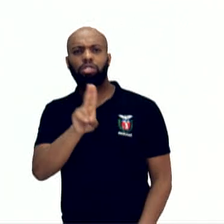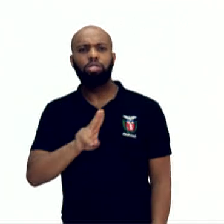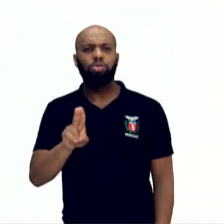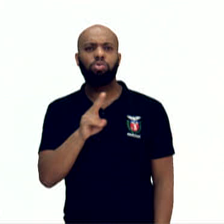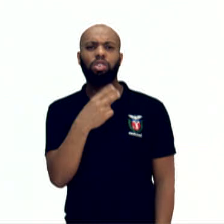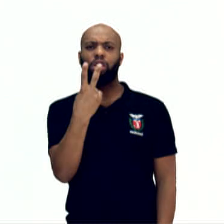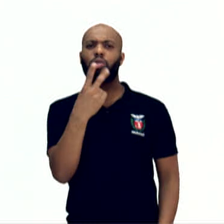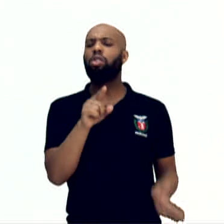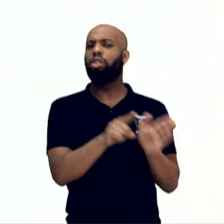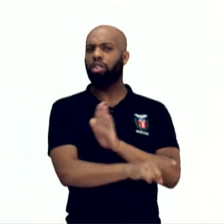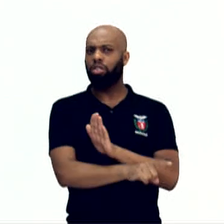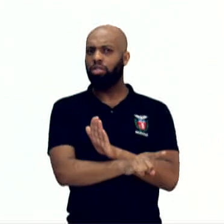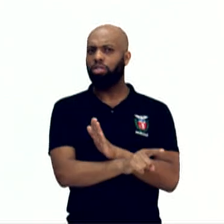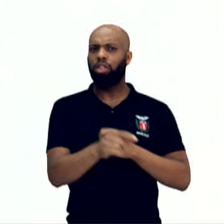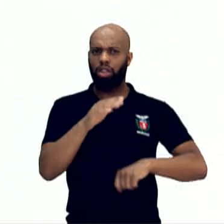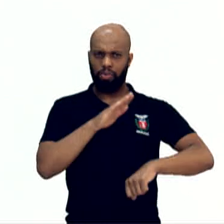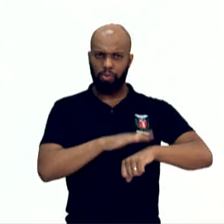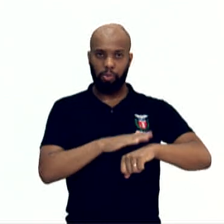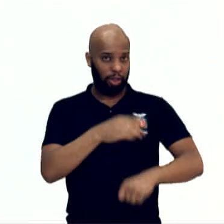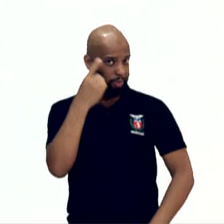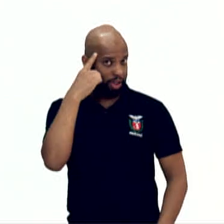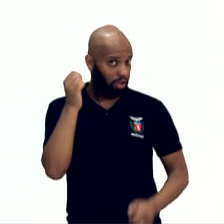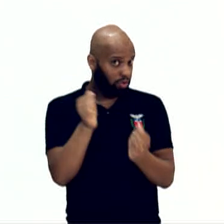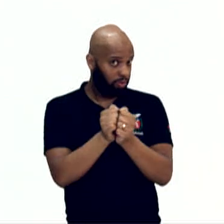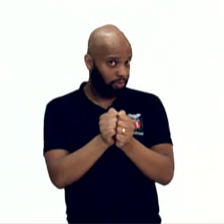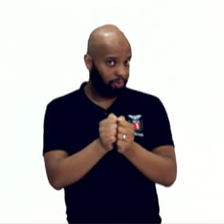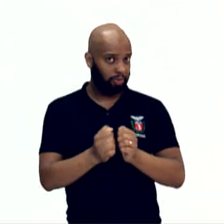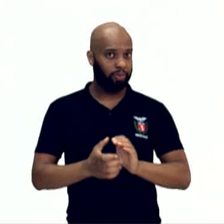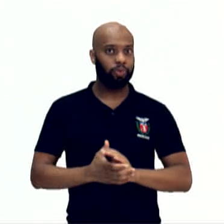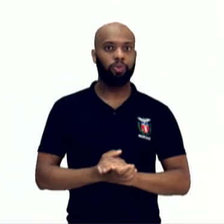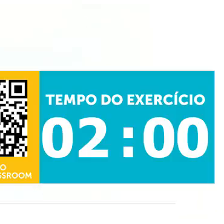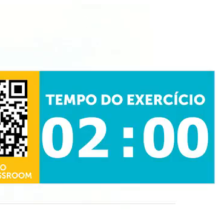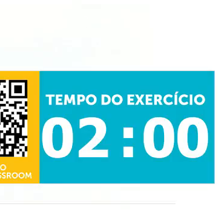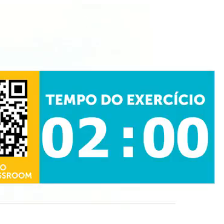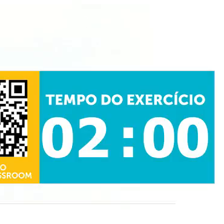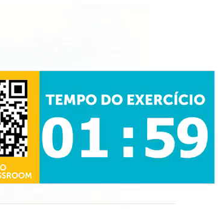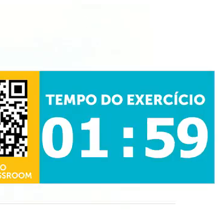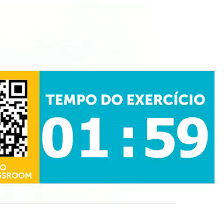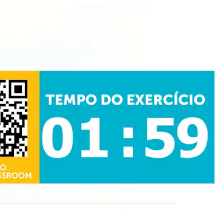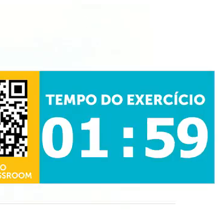duas perguntinhas? Vamos pensar um pouco juntos?